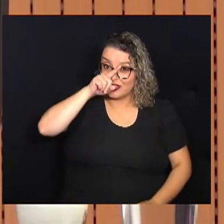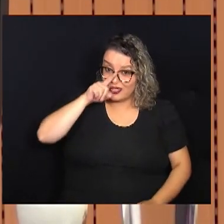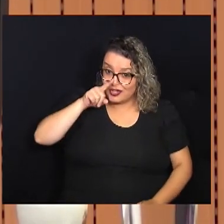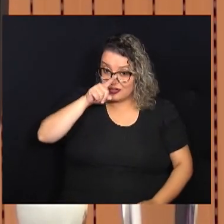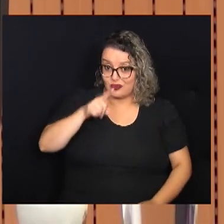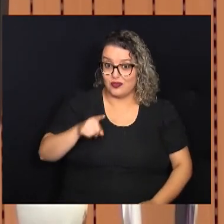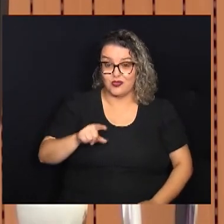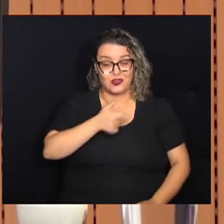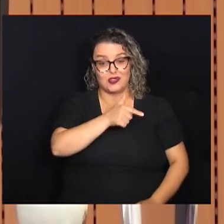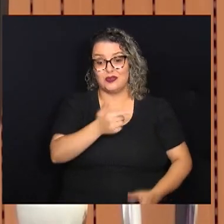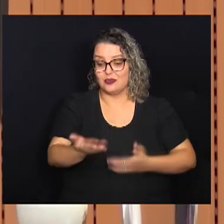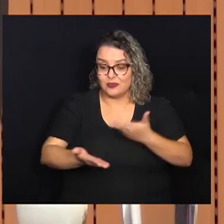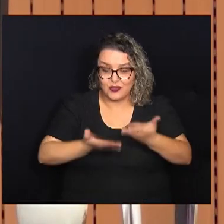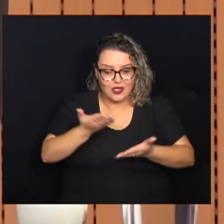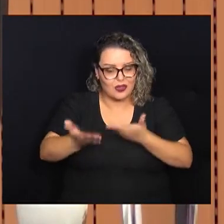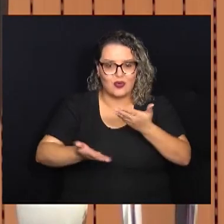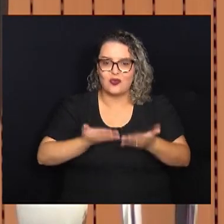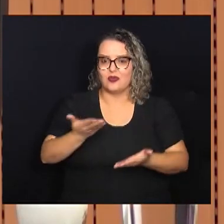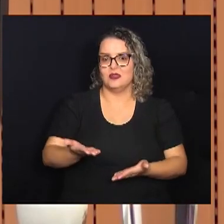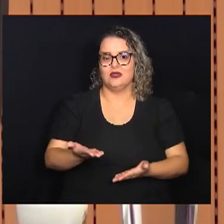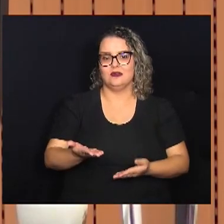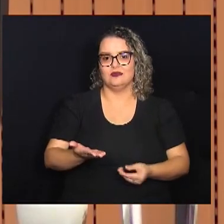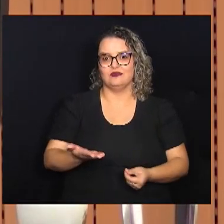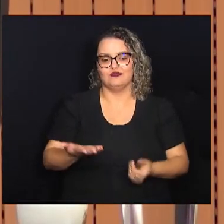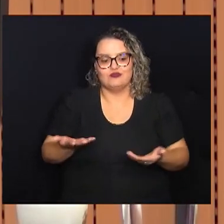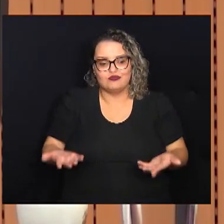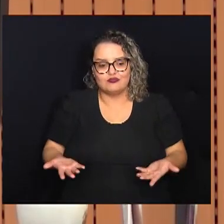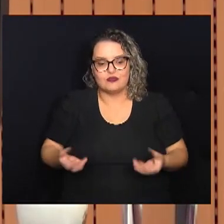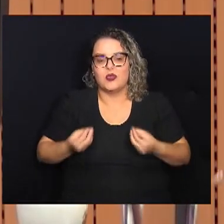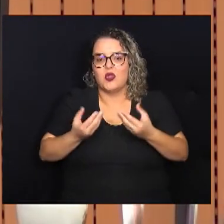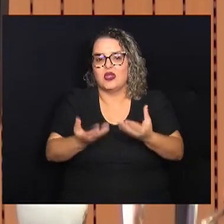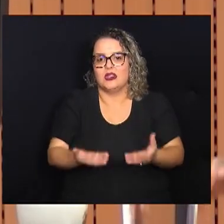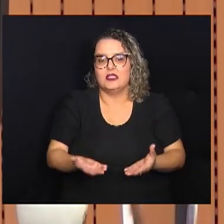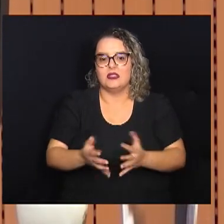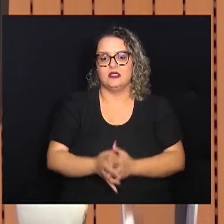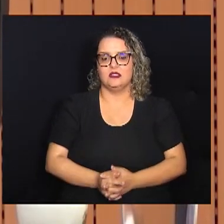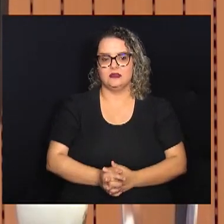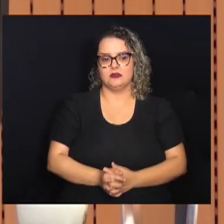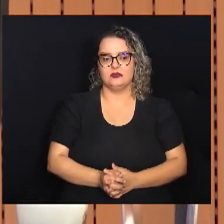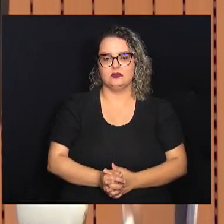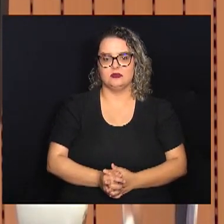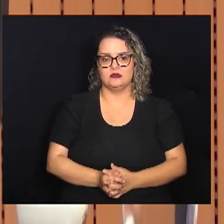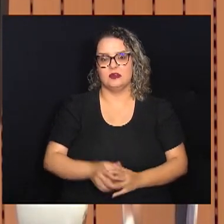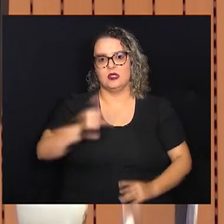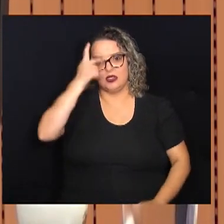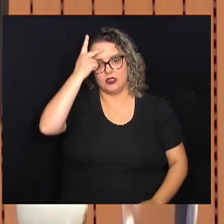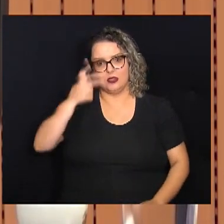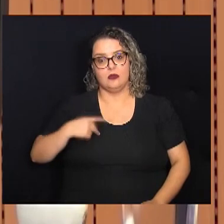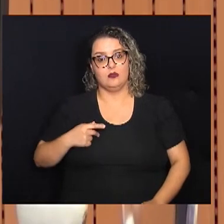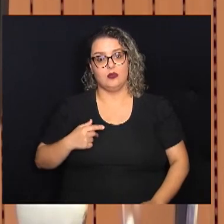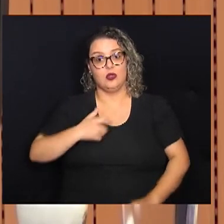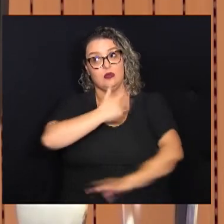a importância da arborização. O que mais nós precisamos é que a